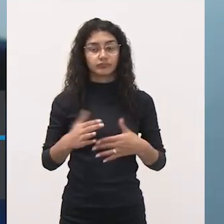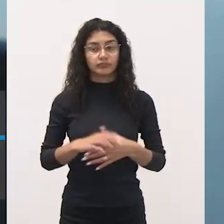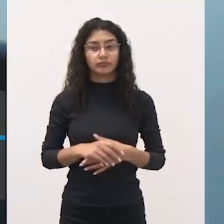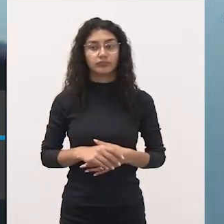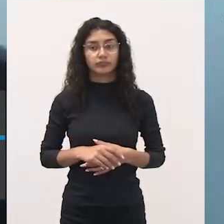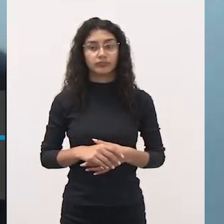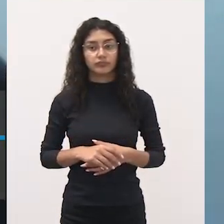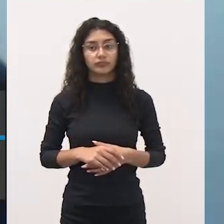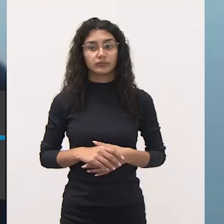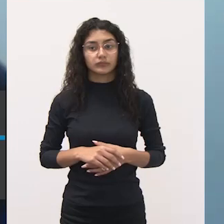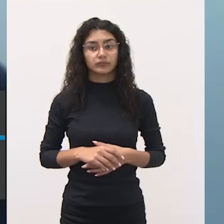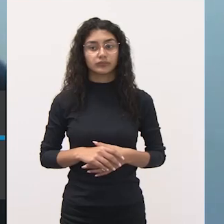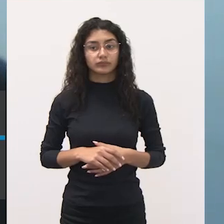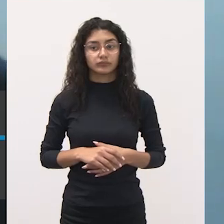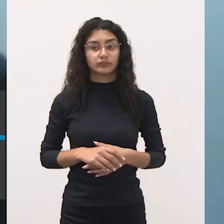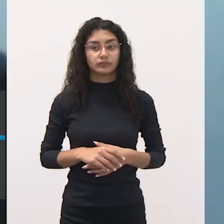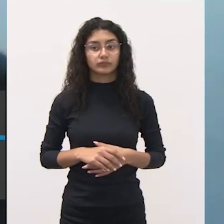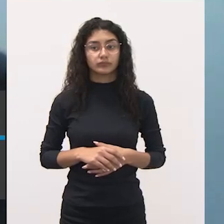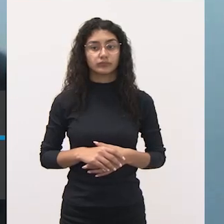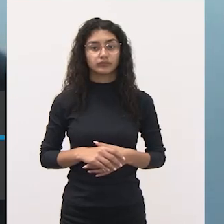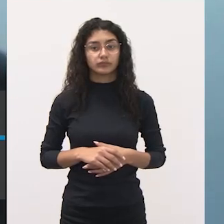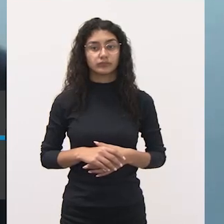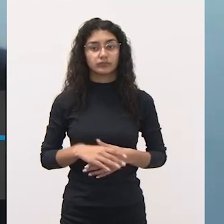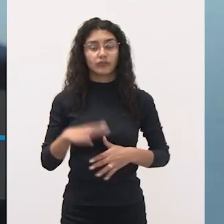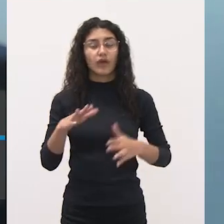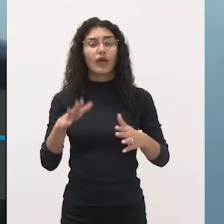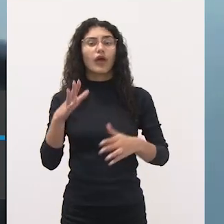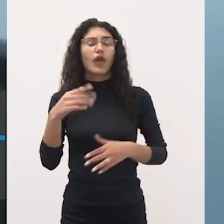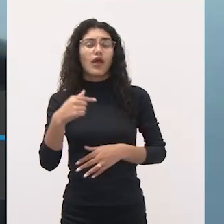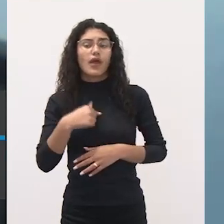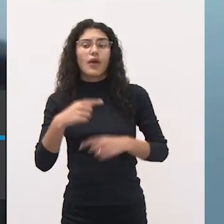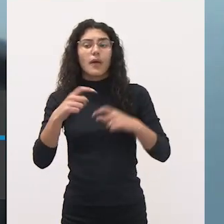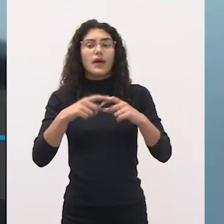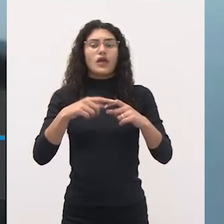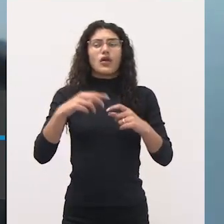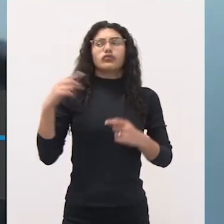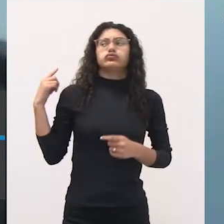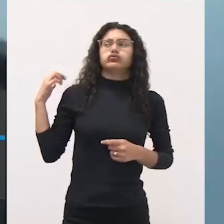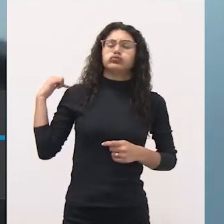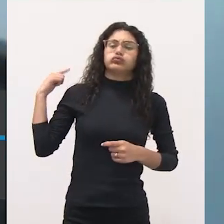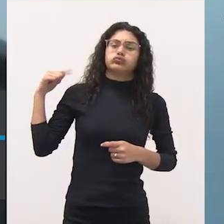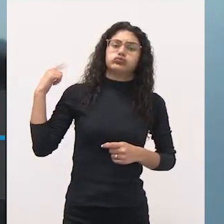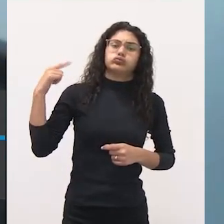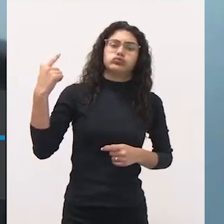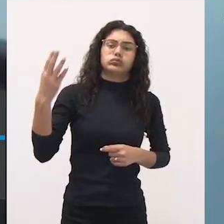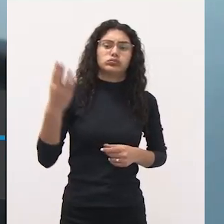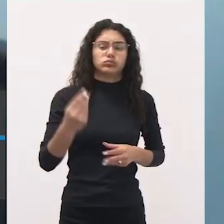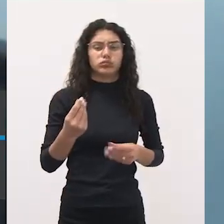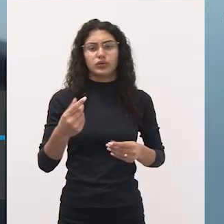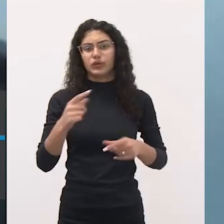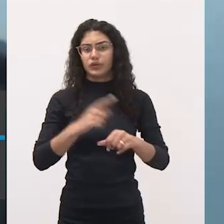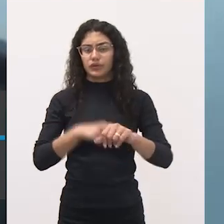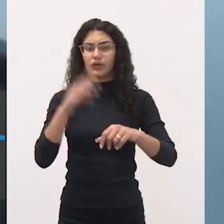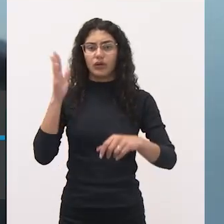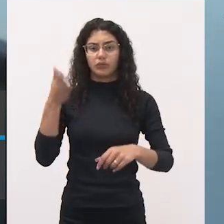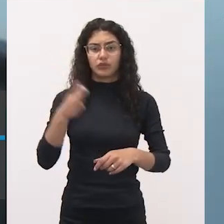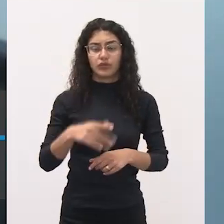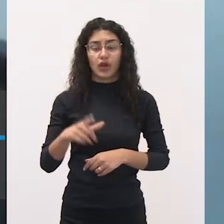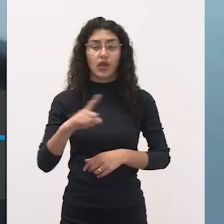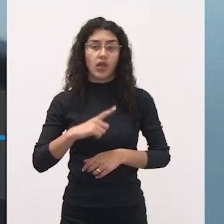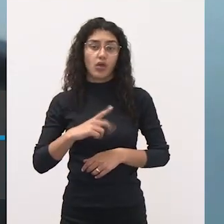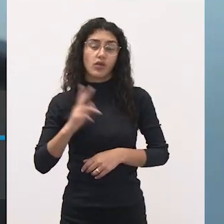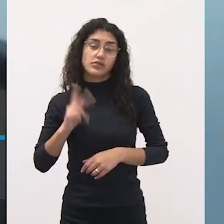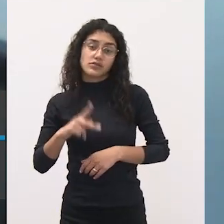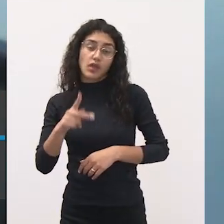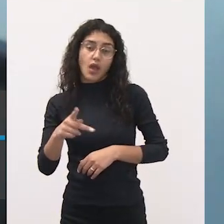até eu falo que eu sou médica há tantos anos, e sempre que eu fui médica, eu sempre fui médica ginecologista, então